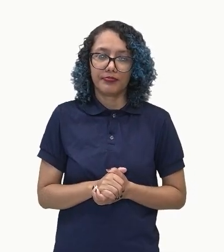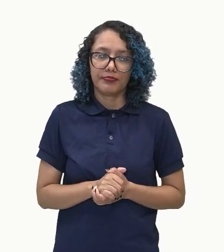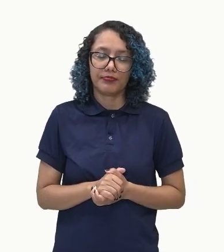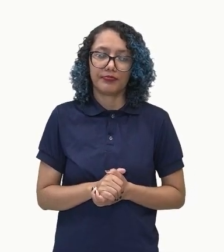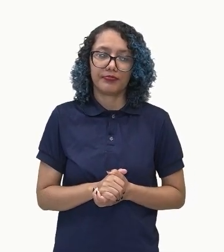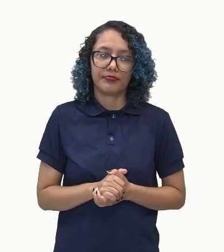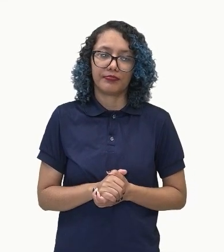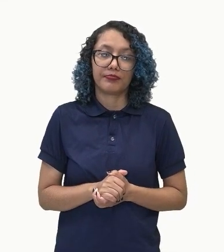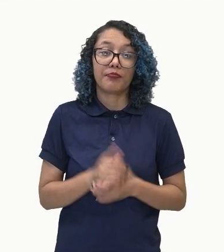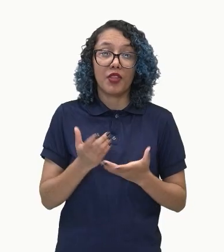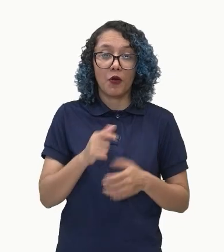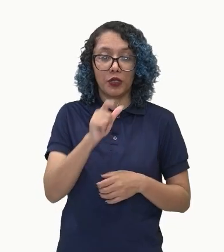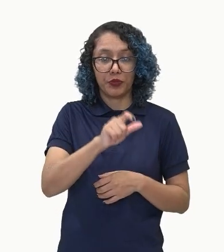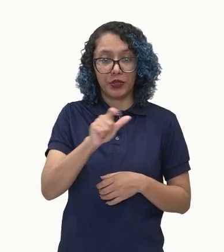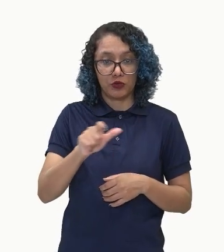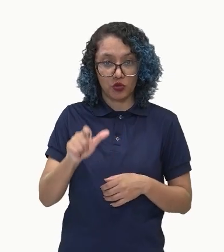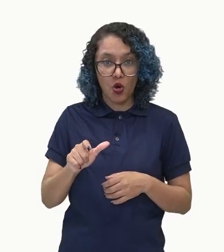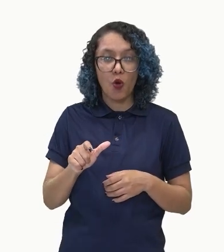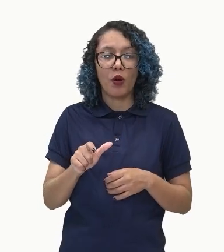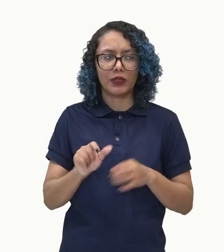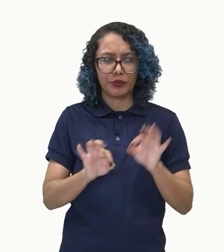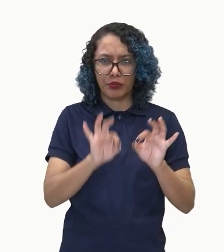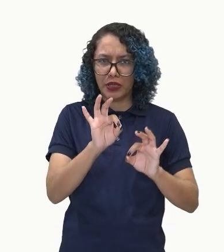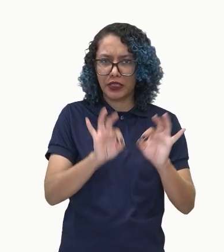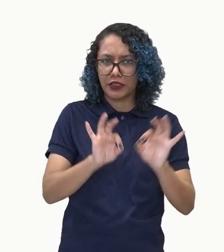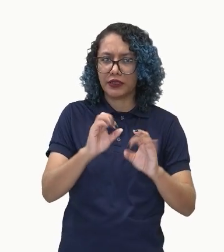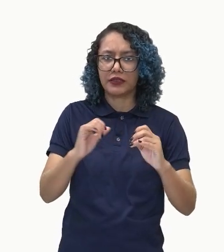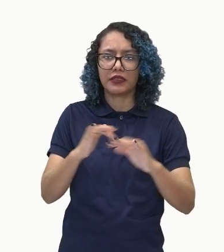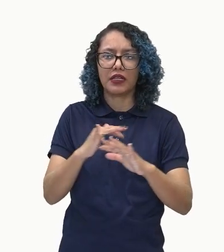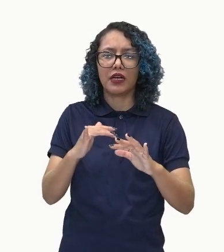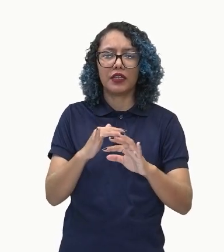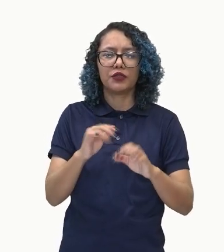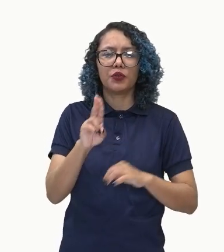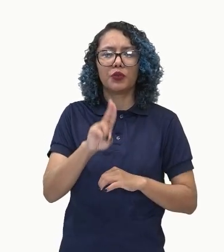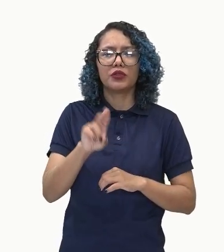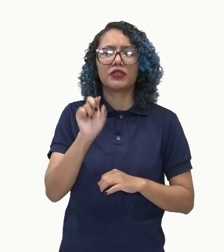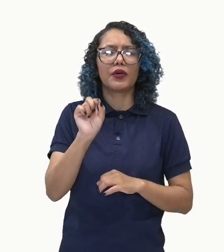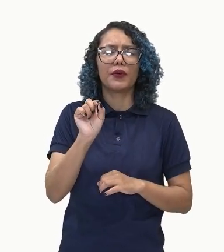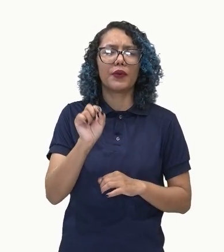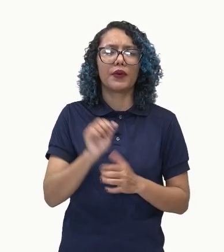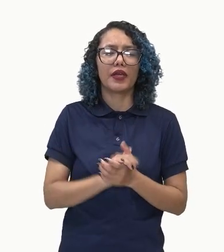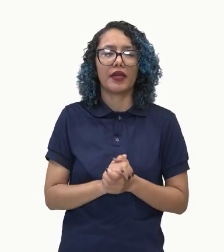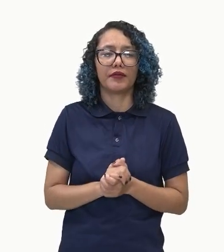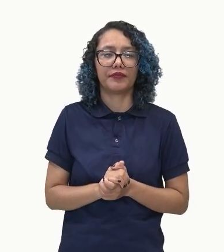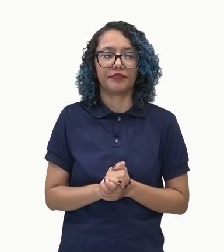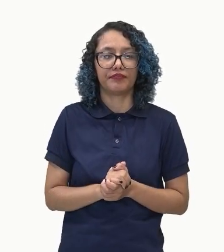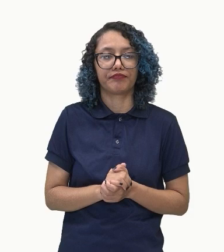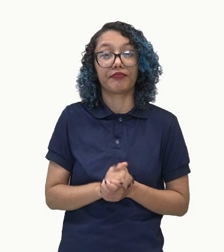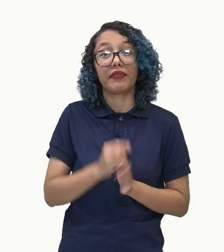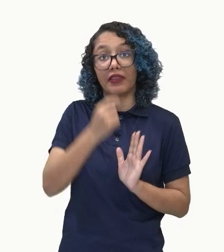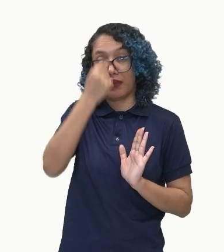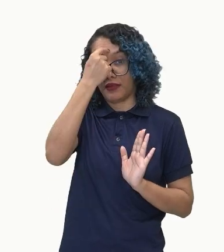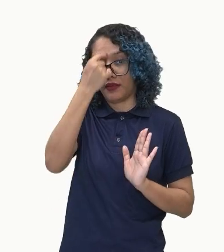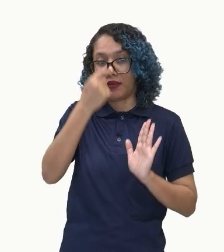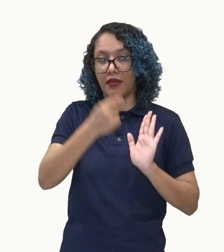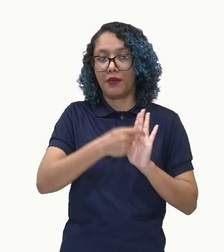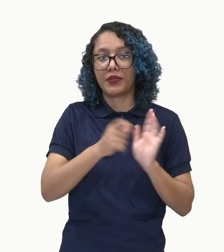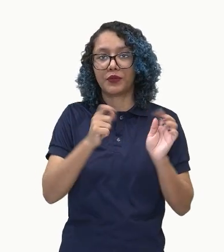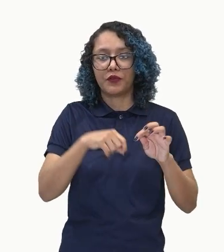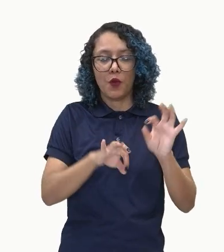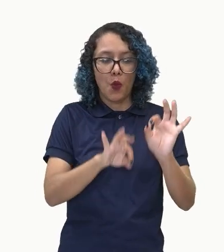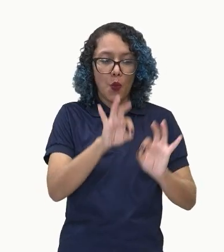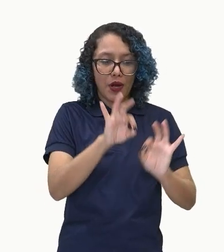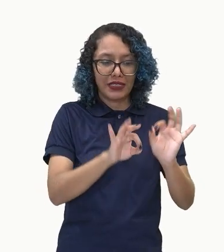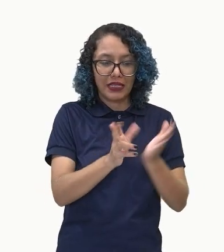Esses planejadores, essas pessoas que planejam a cidade, use AI, inteligência artificial, para construir